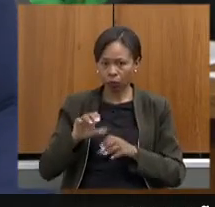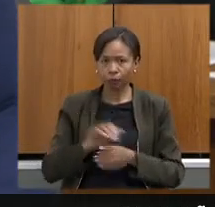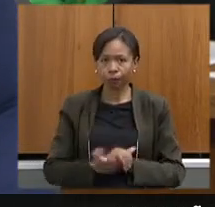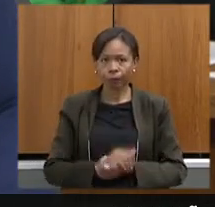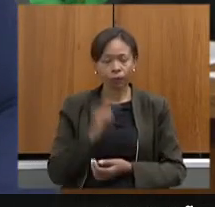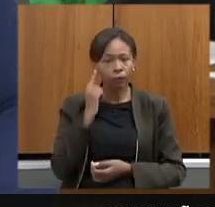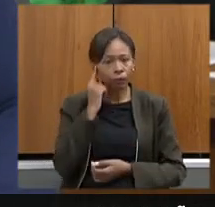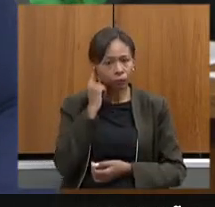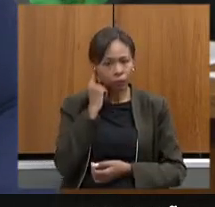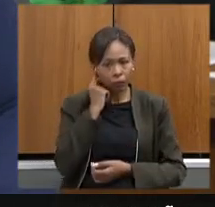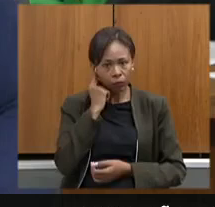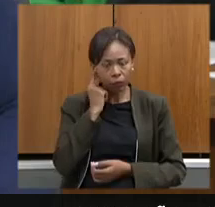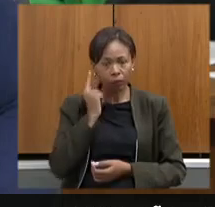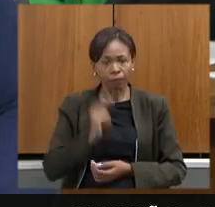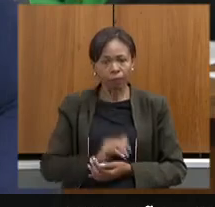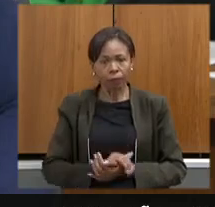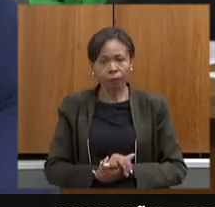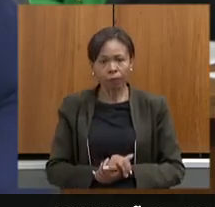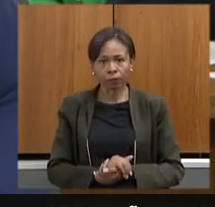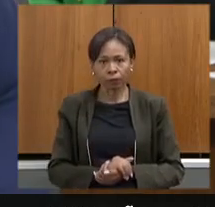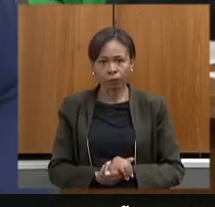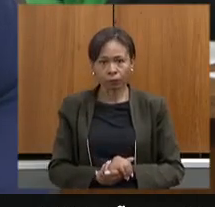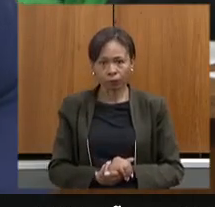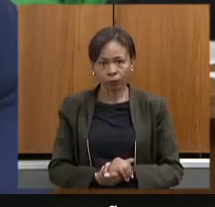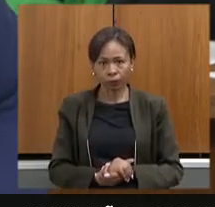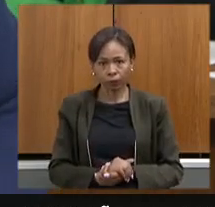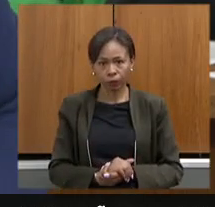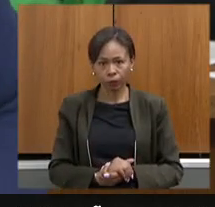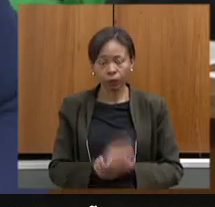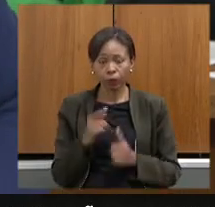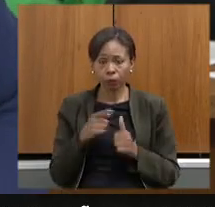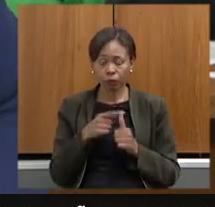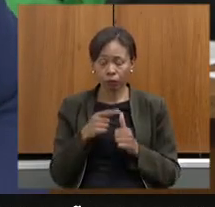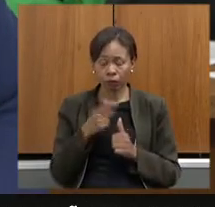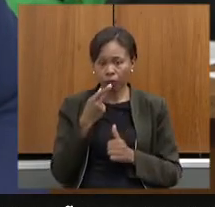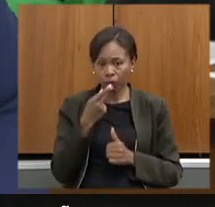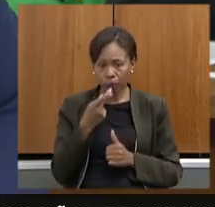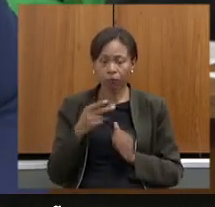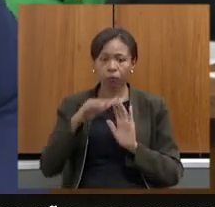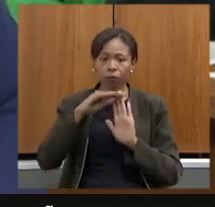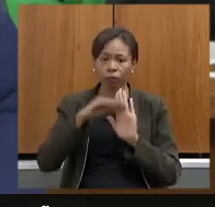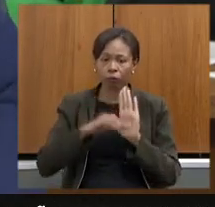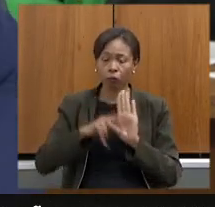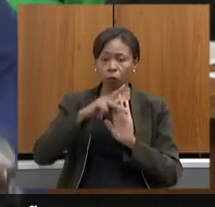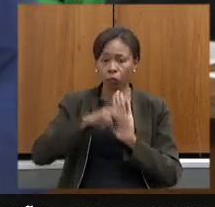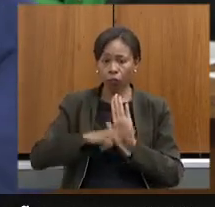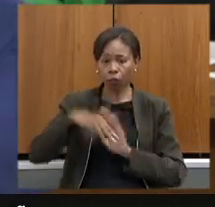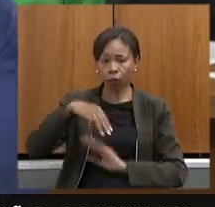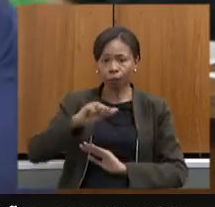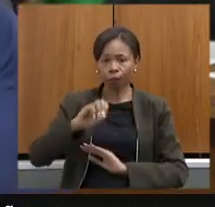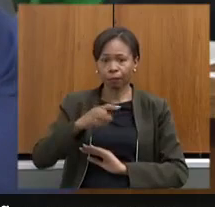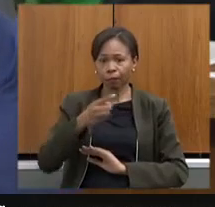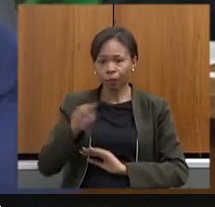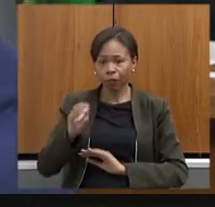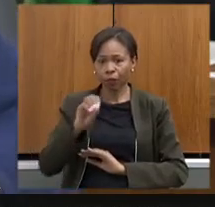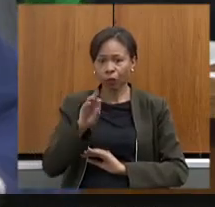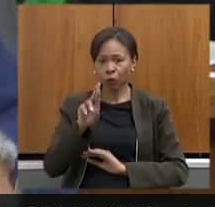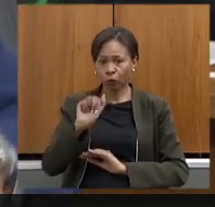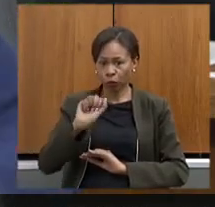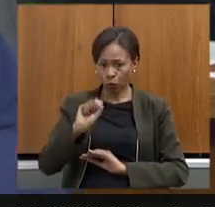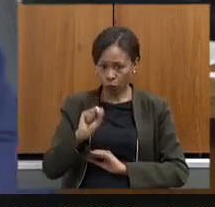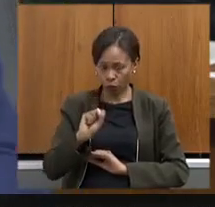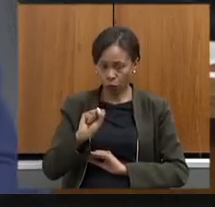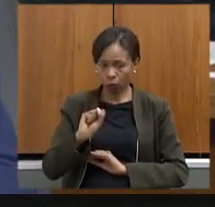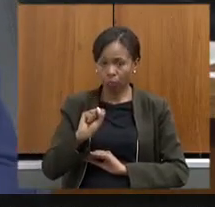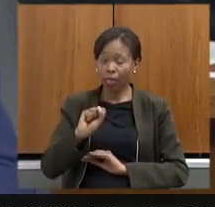pode passar por favor E ai primeiro falar um pouquinho do programa mãos à obra na escola que é um